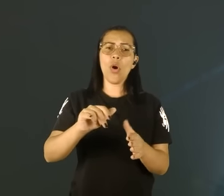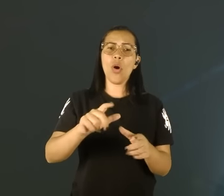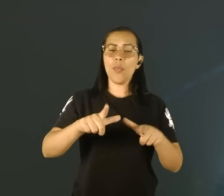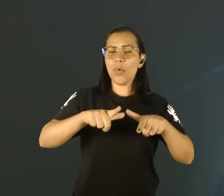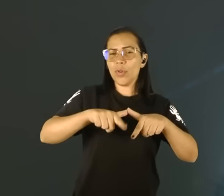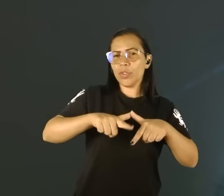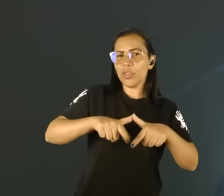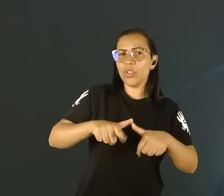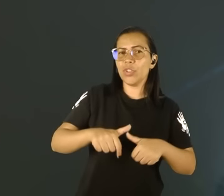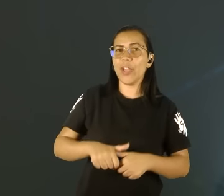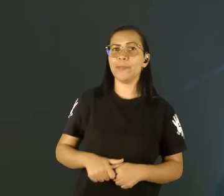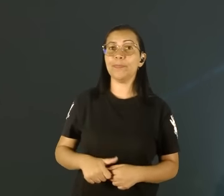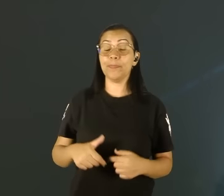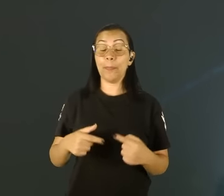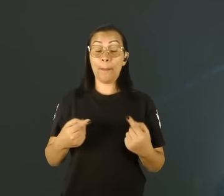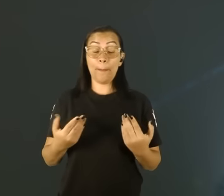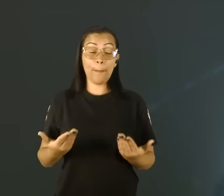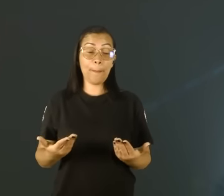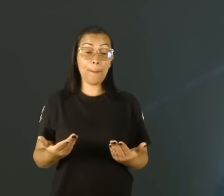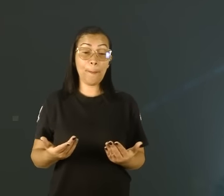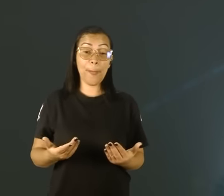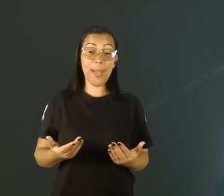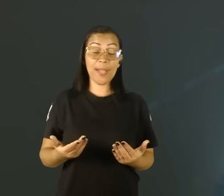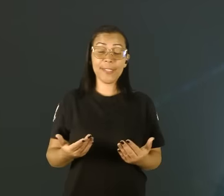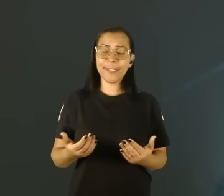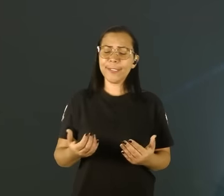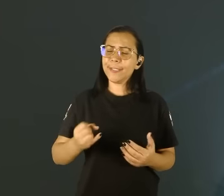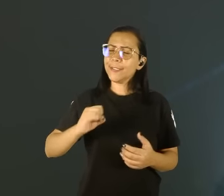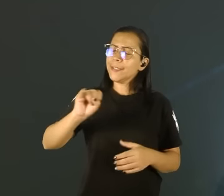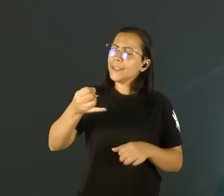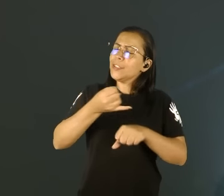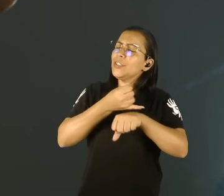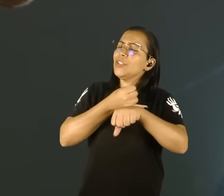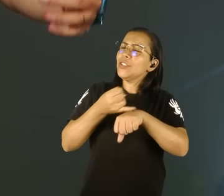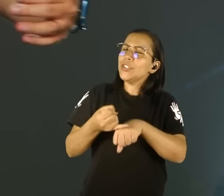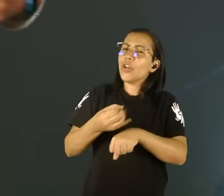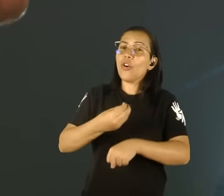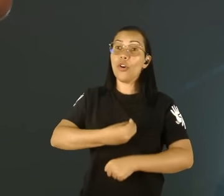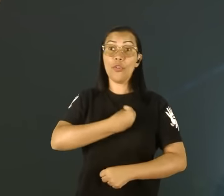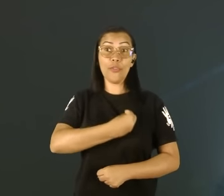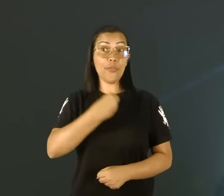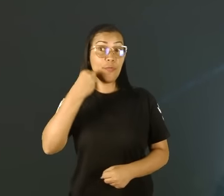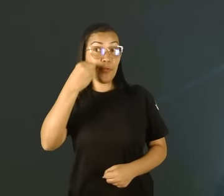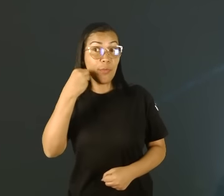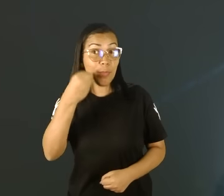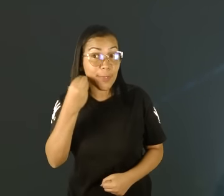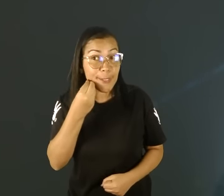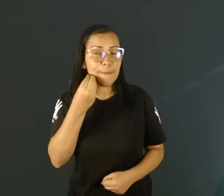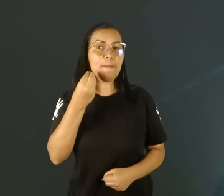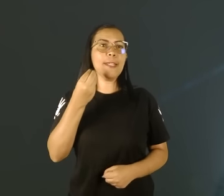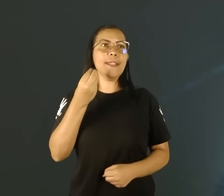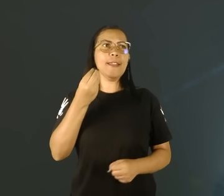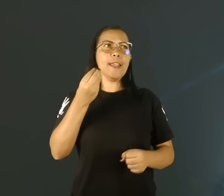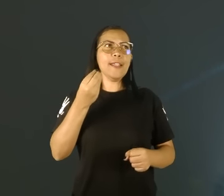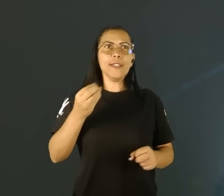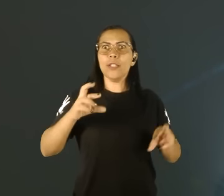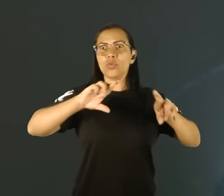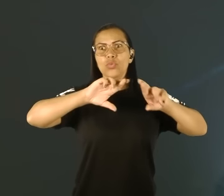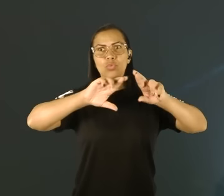um dos momentos mais conturbados. Ele está fugindo do seu irmão gêmeo, Esaú, que quer